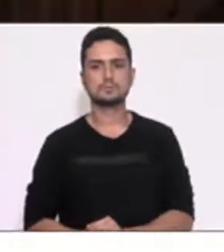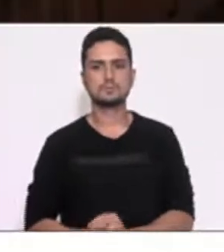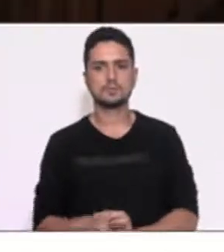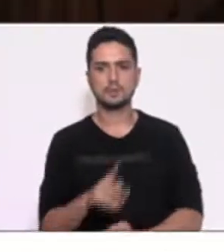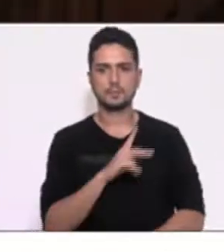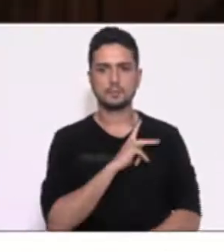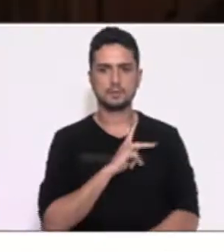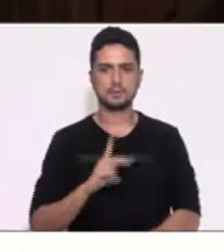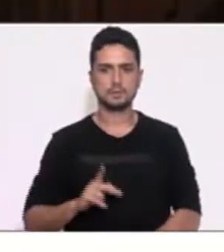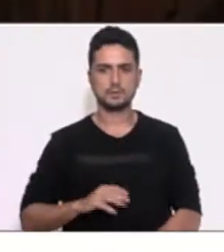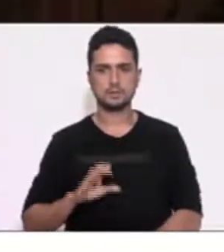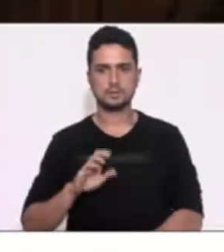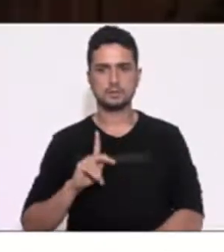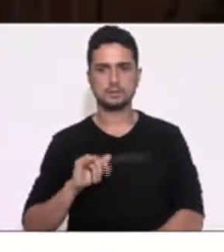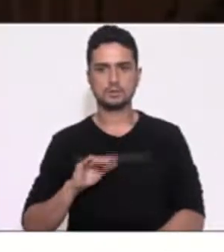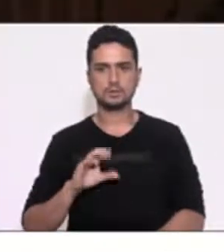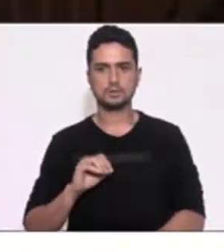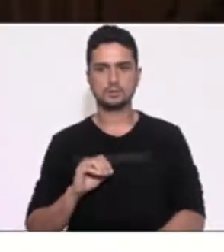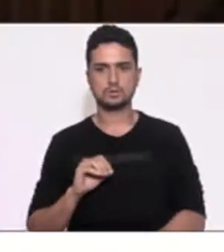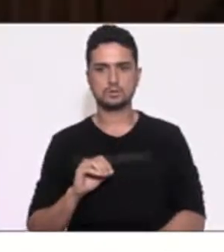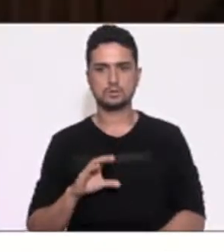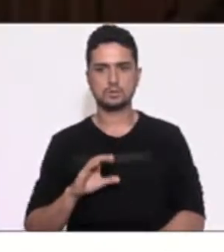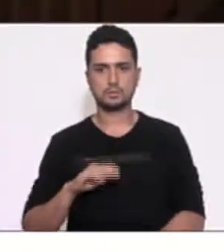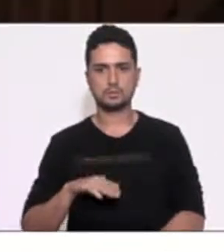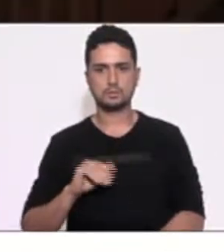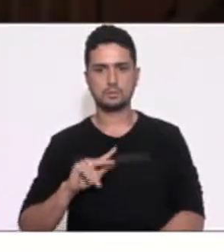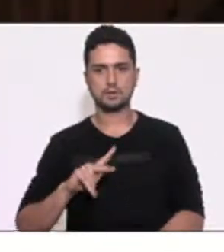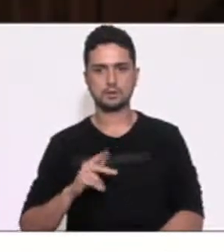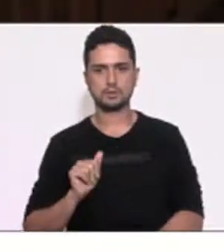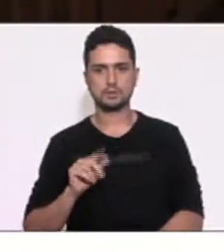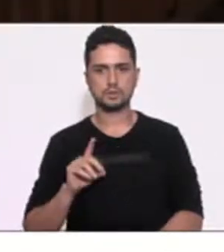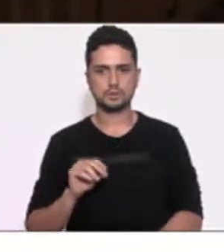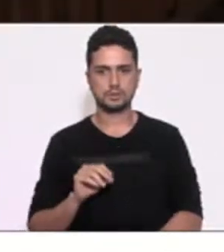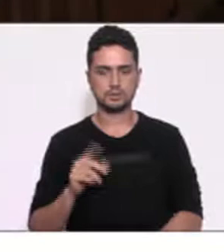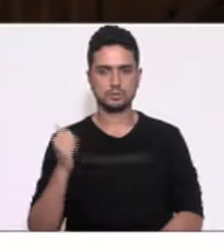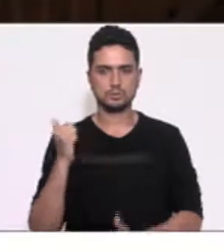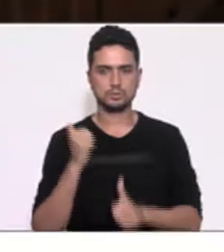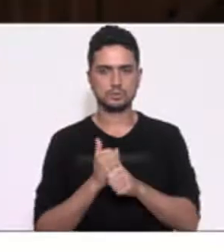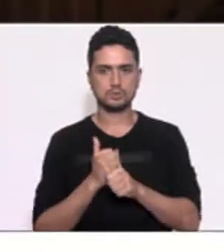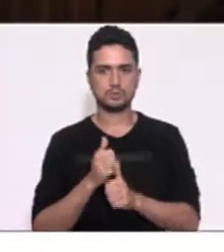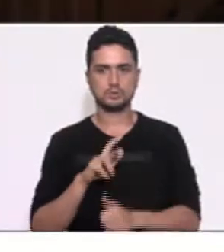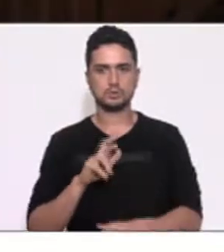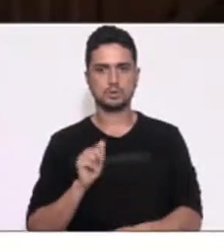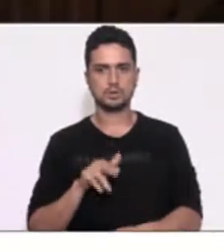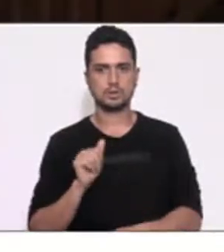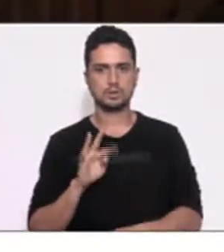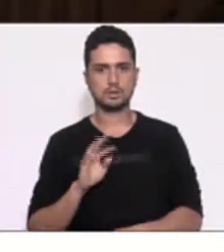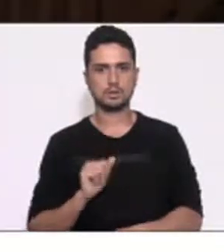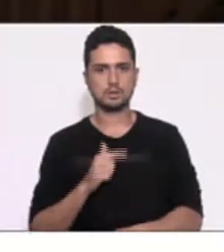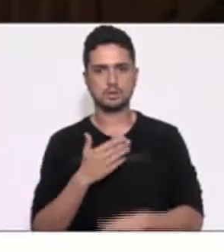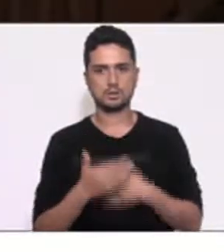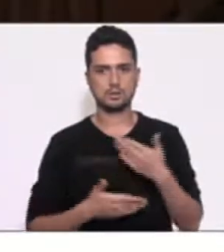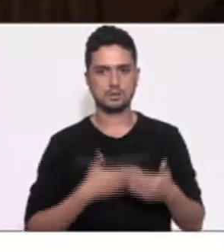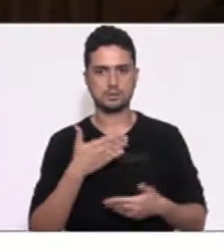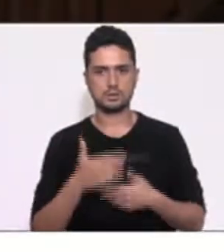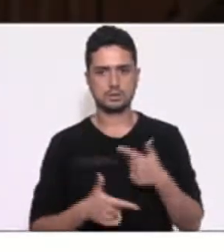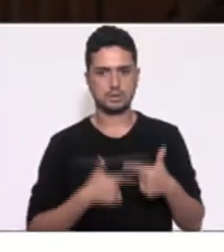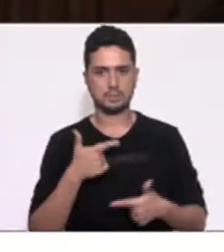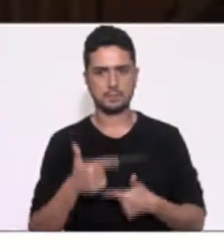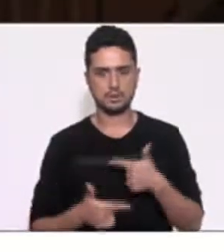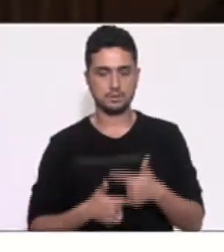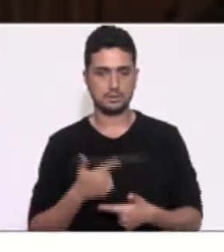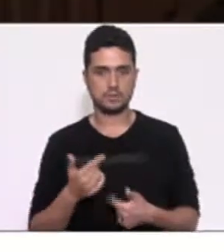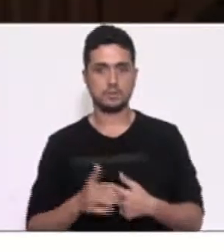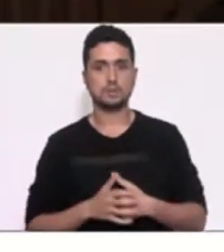Presidente Chico Machado, que agora substituiu a deputada Renata na condução dos trabalhos,